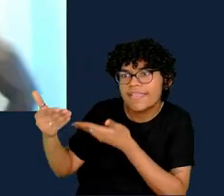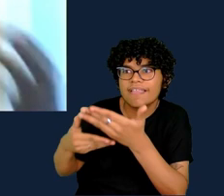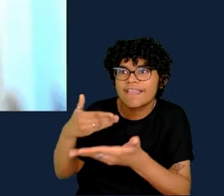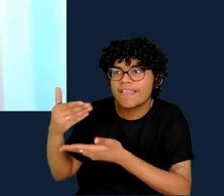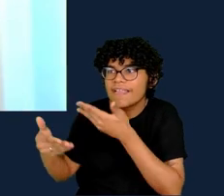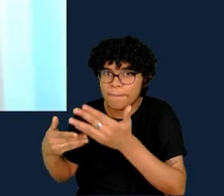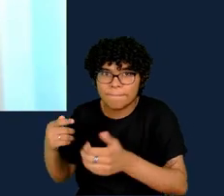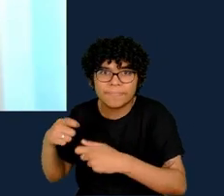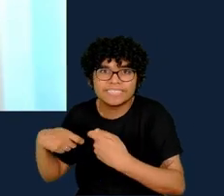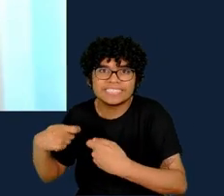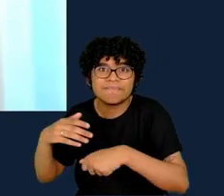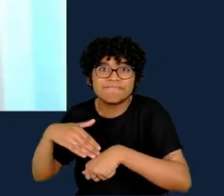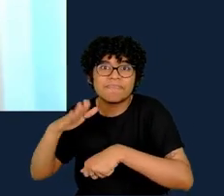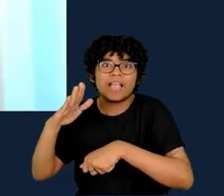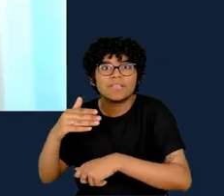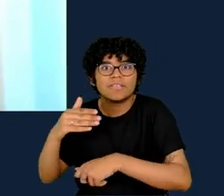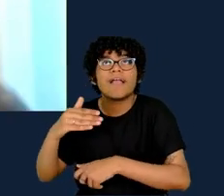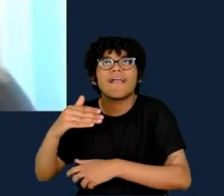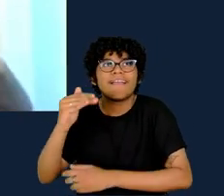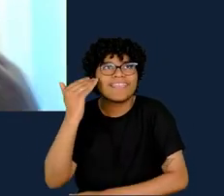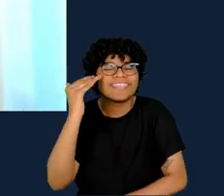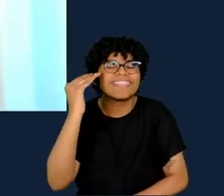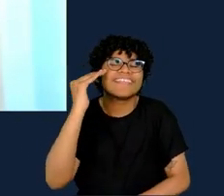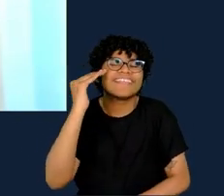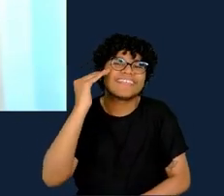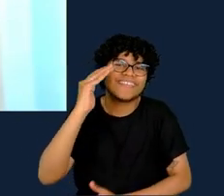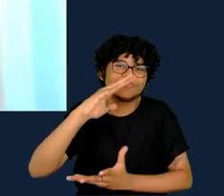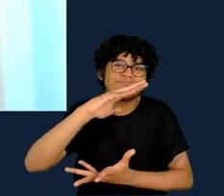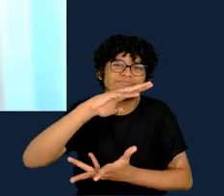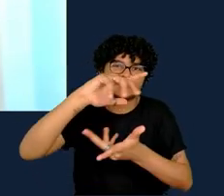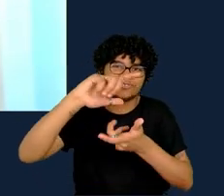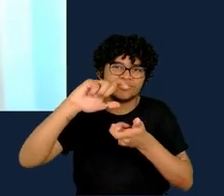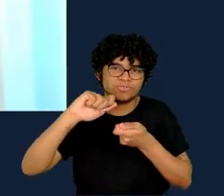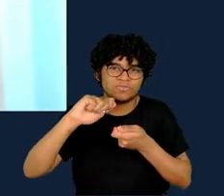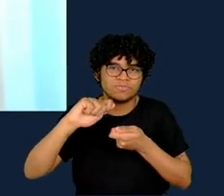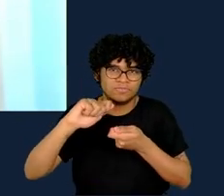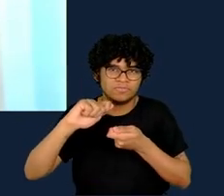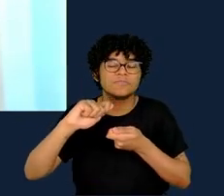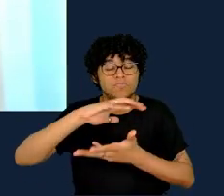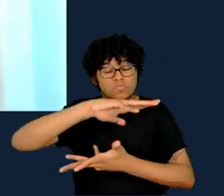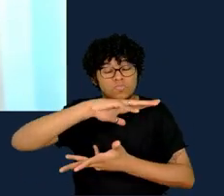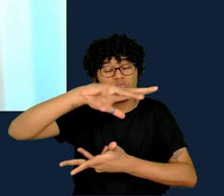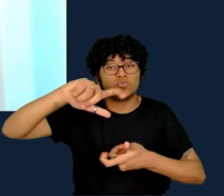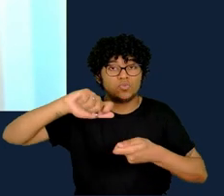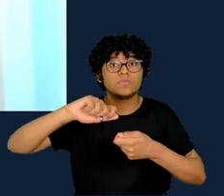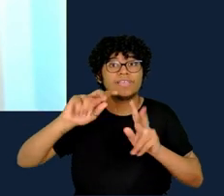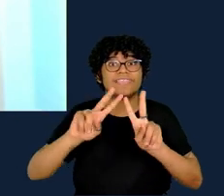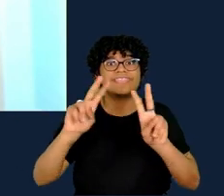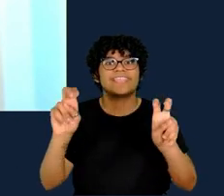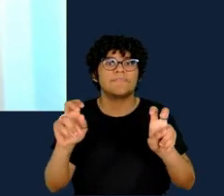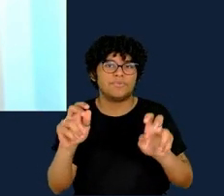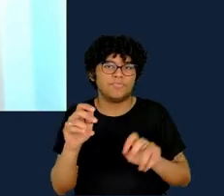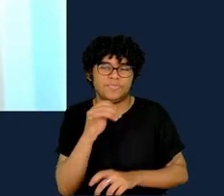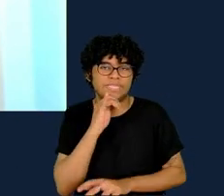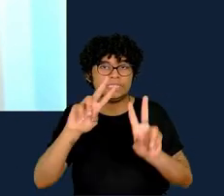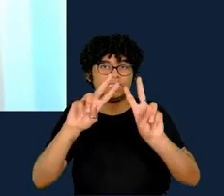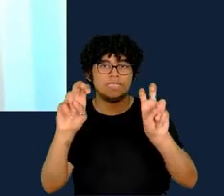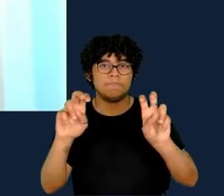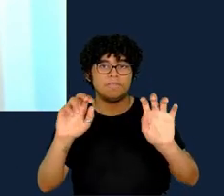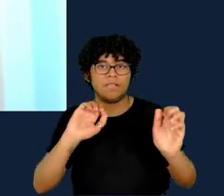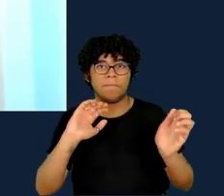para entender o mundo, né? Principalmente quando se diz sobre mudanças climáticas, os nossos avós, pais, têm